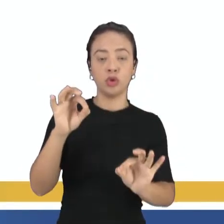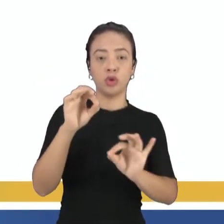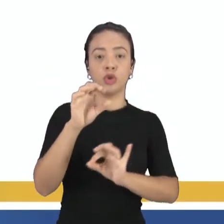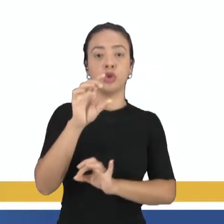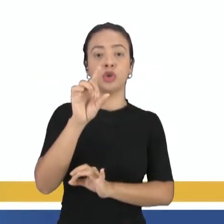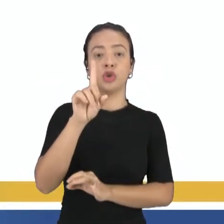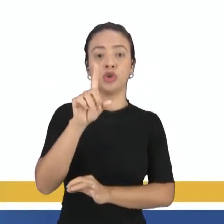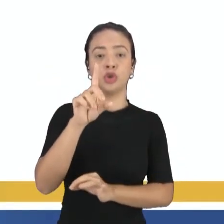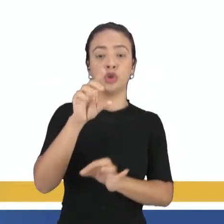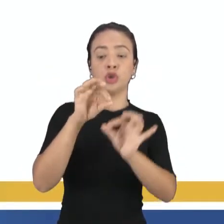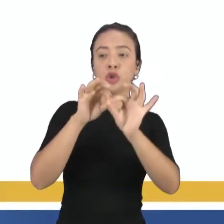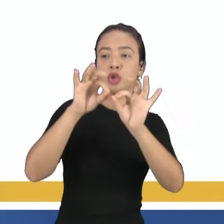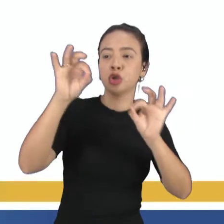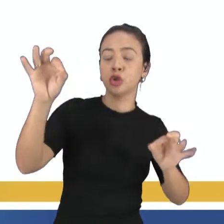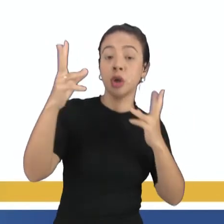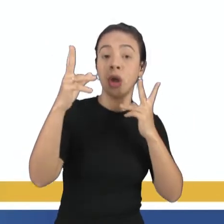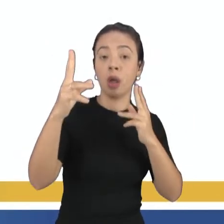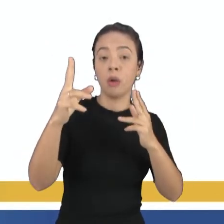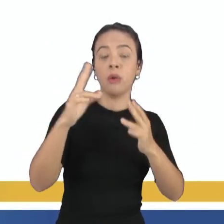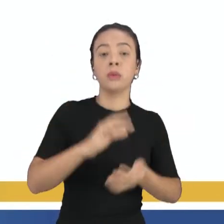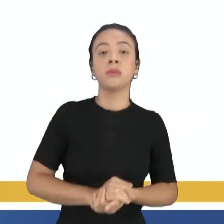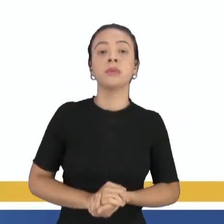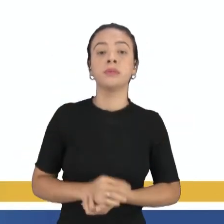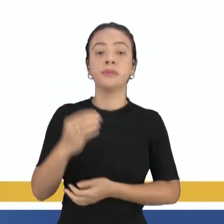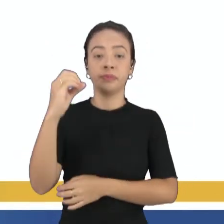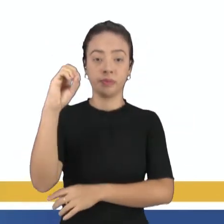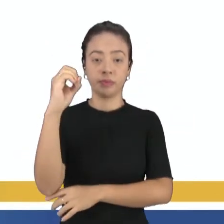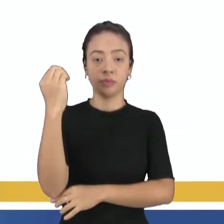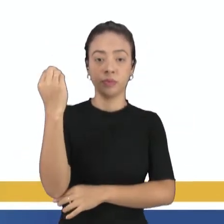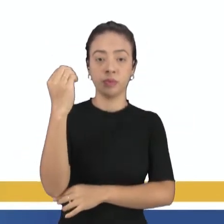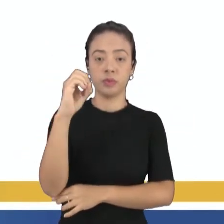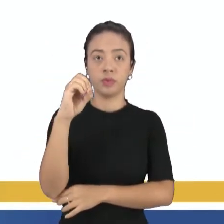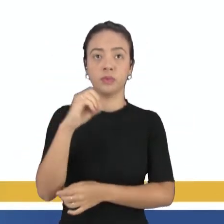tá? Então, eu chamo de simetria de rotação.